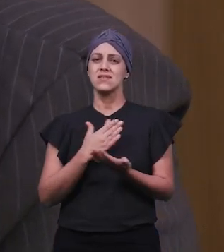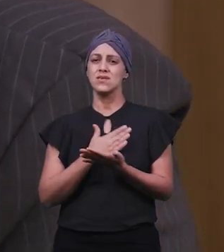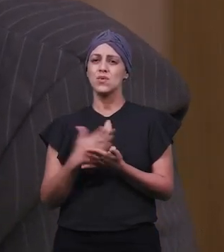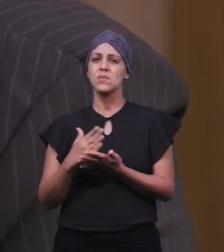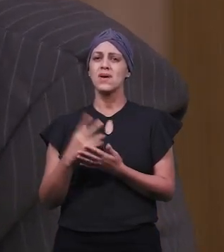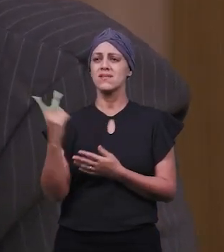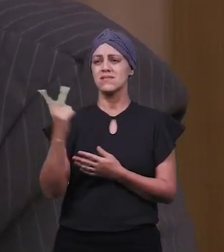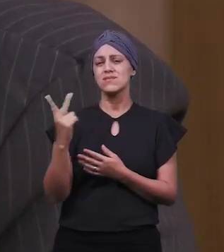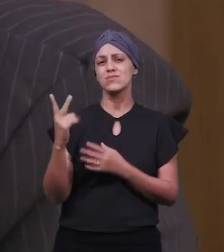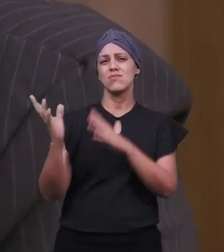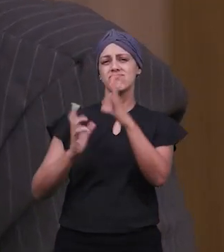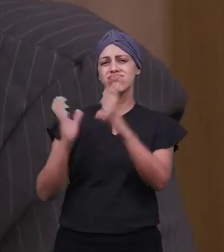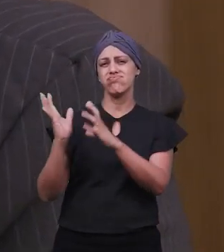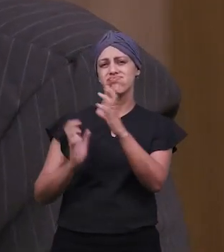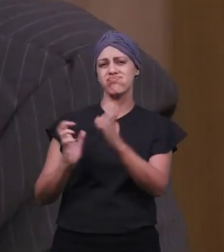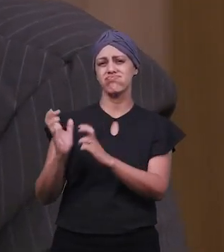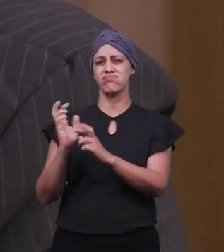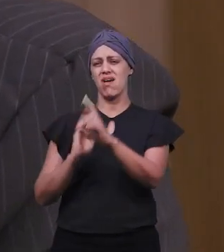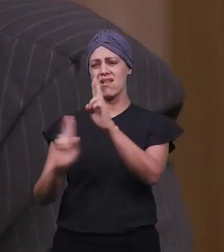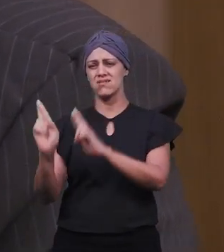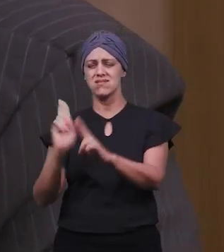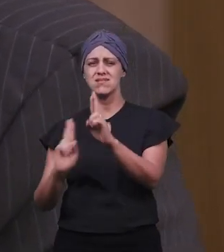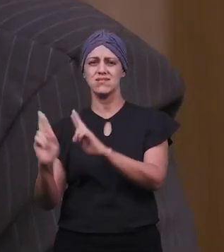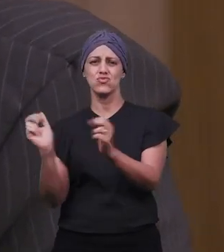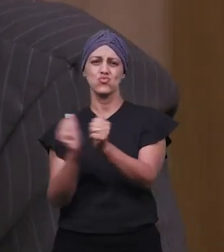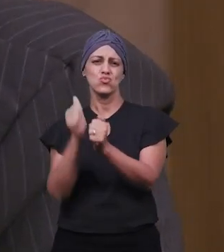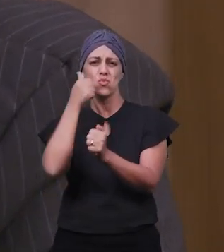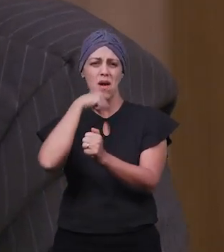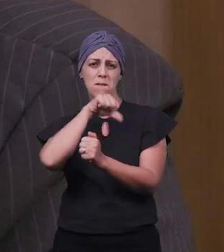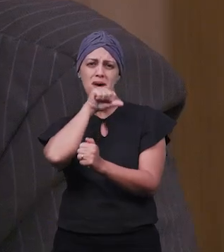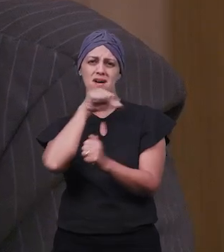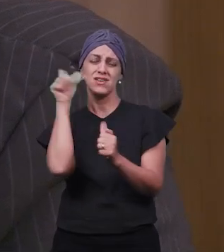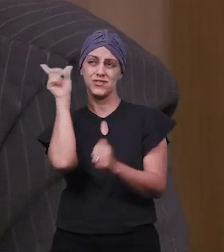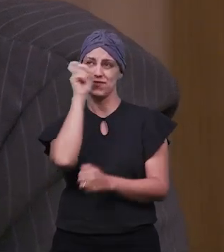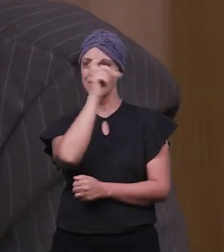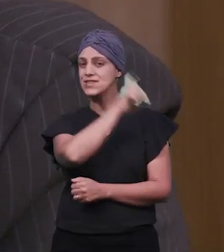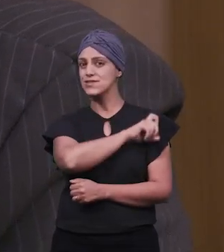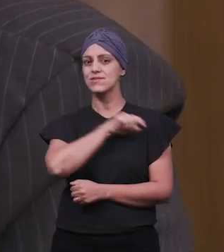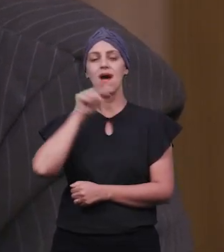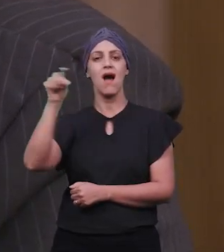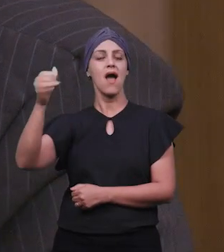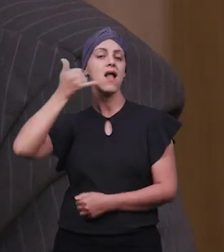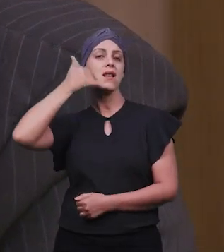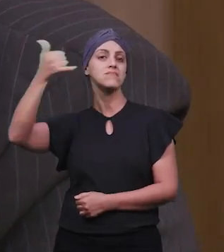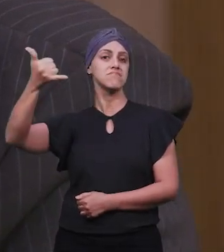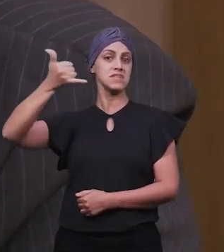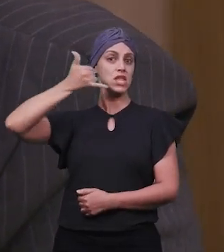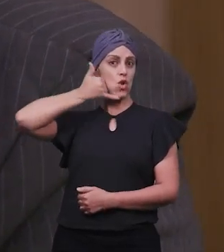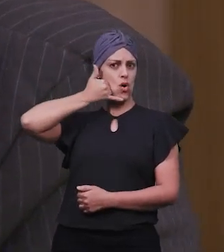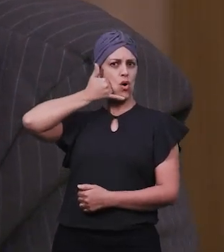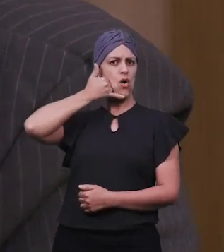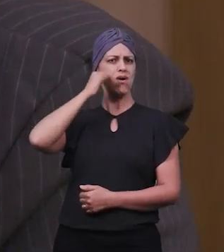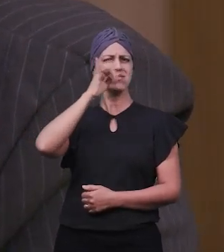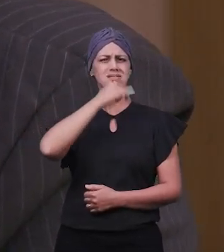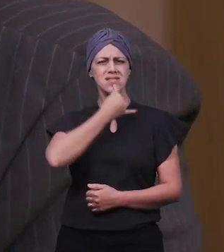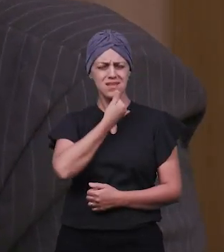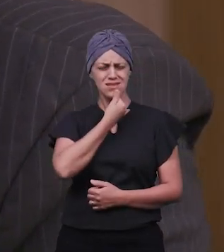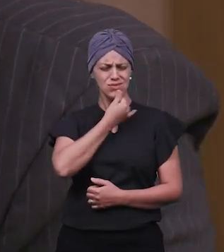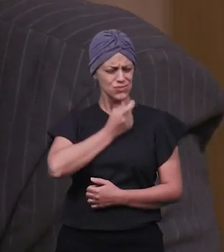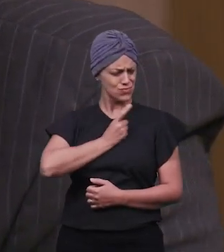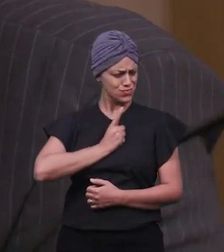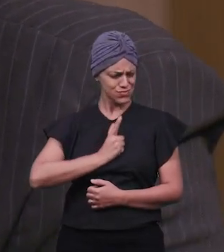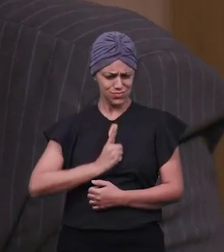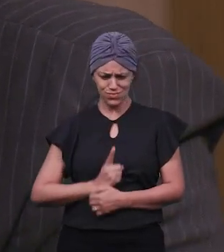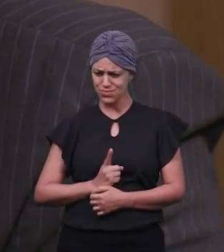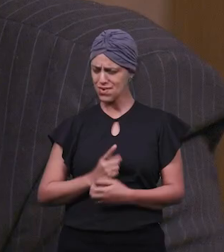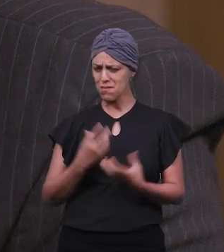E com isso o relacionamento também estava difícil com a mãe, e ela ligou muito triste, muito